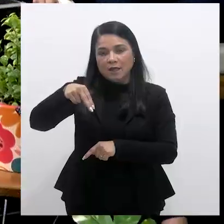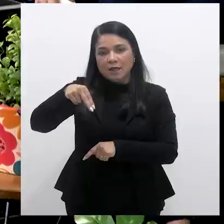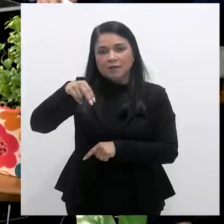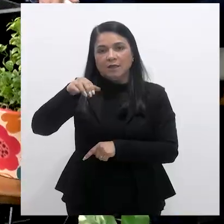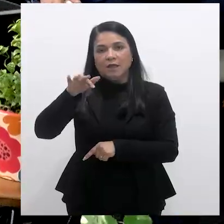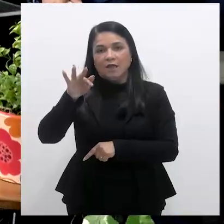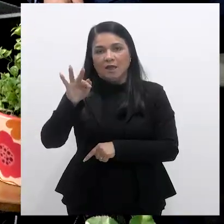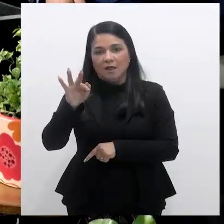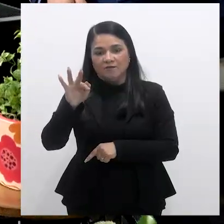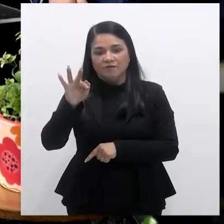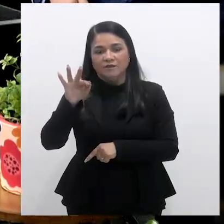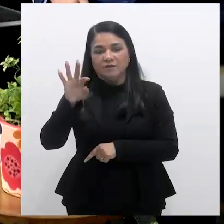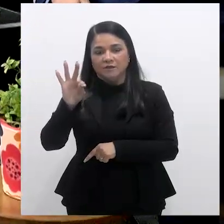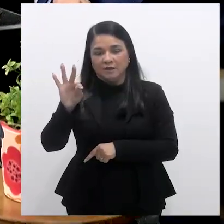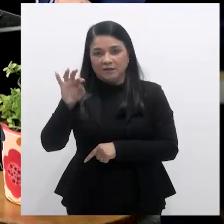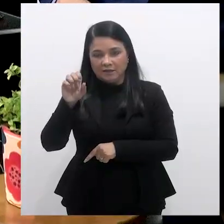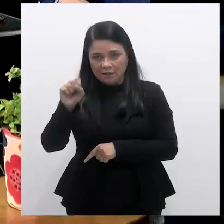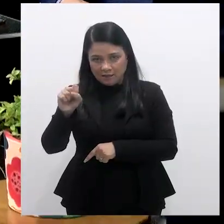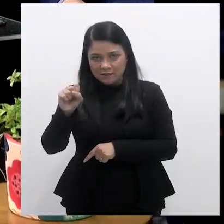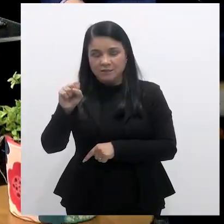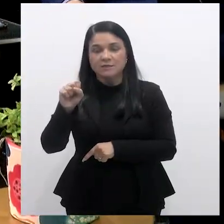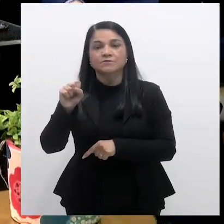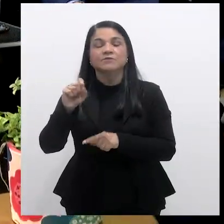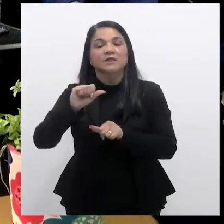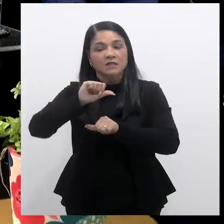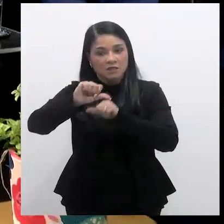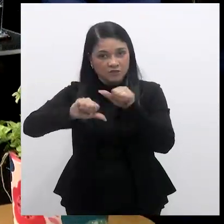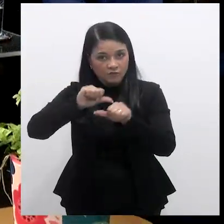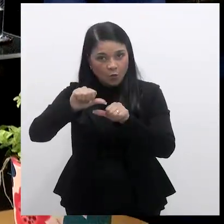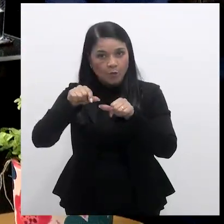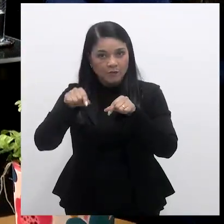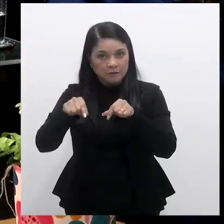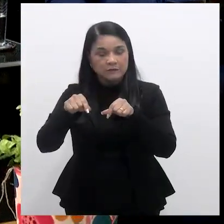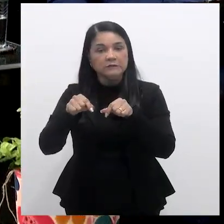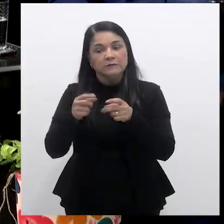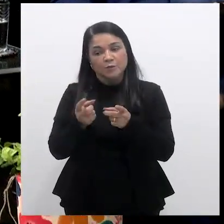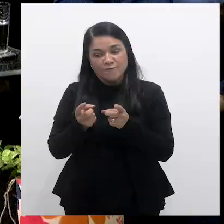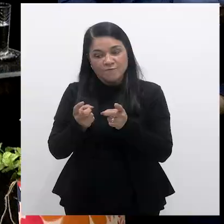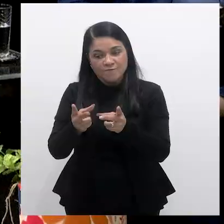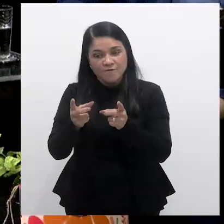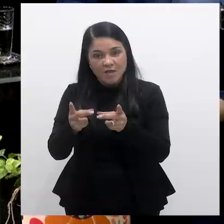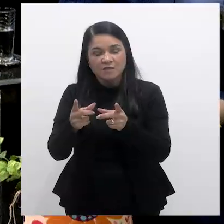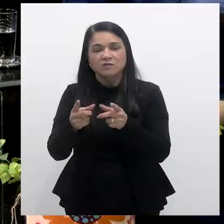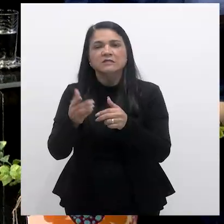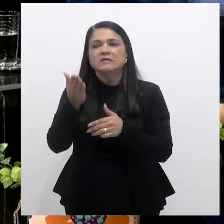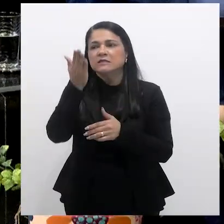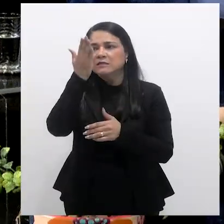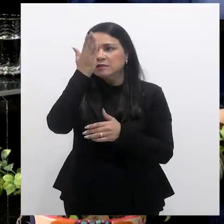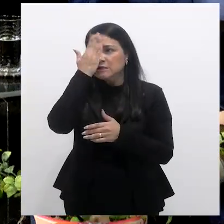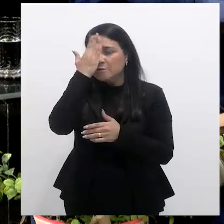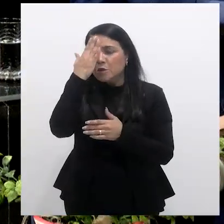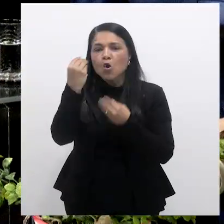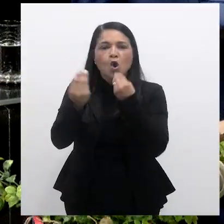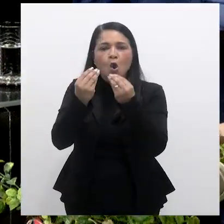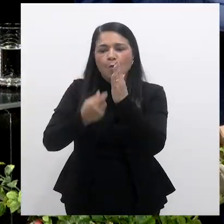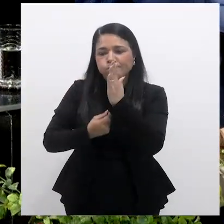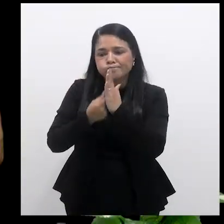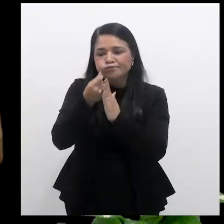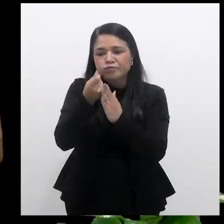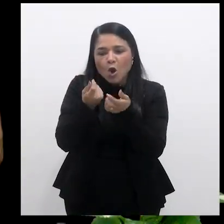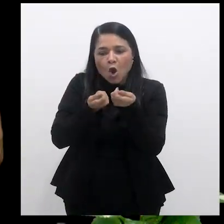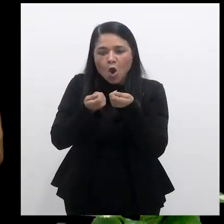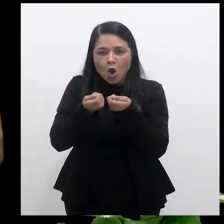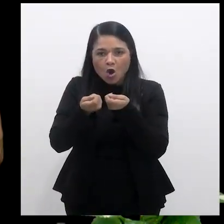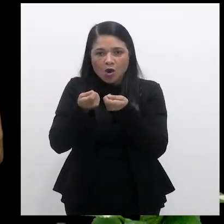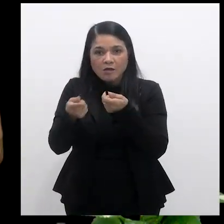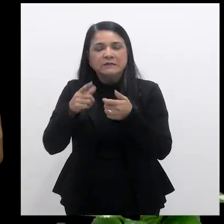em NFT, que eles conseguem monetizar, e, ao mesmo tempo, eles precisam saber como gerir essa carreira, esse